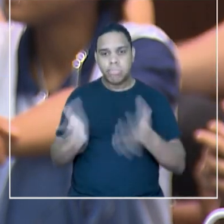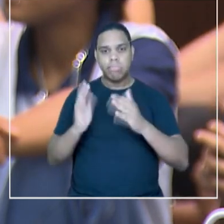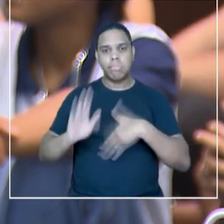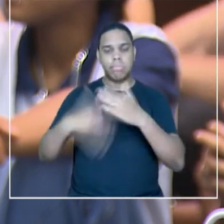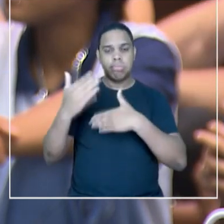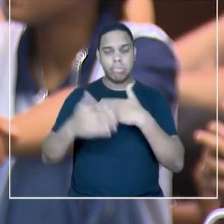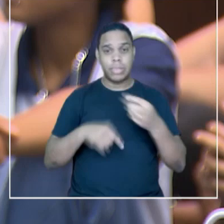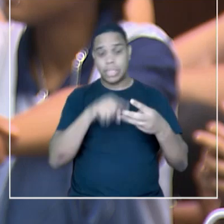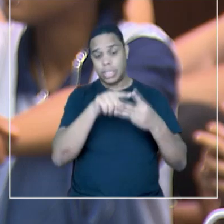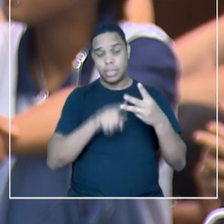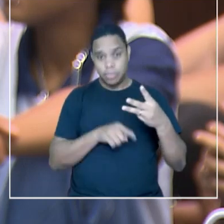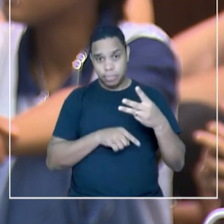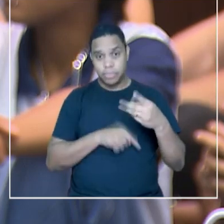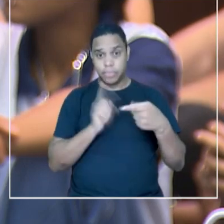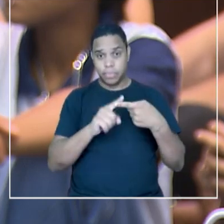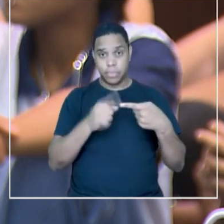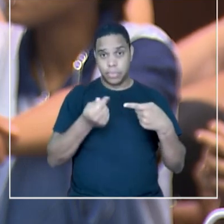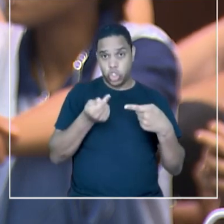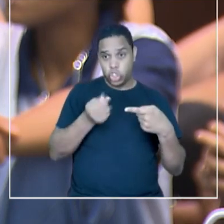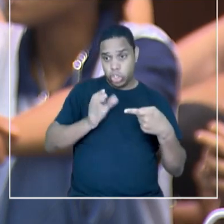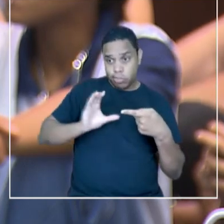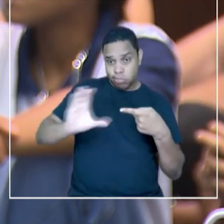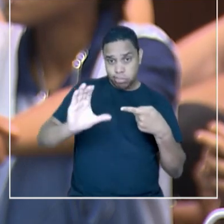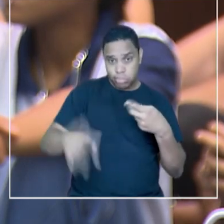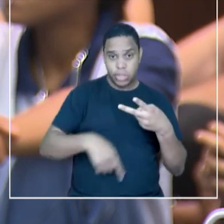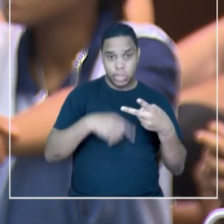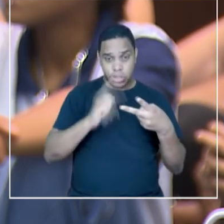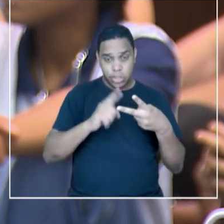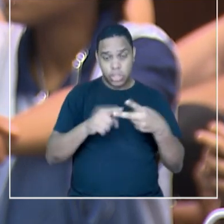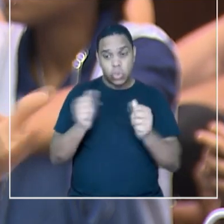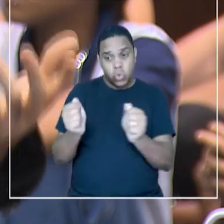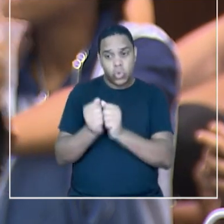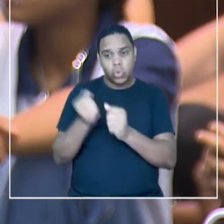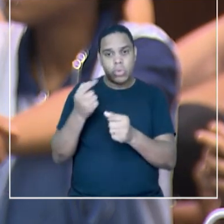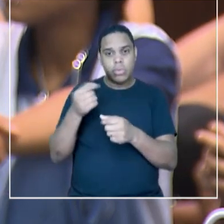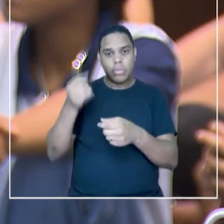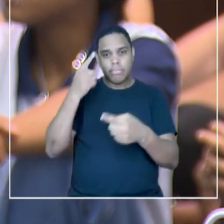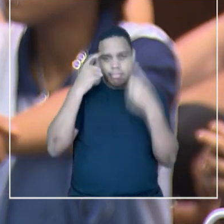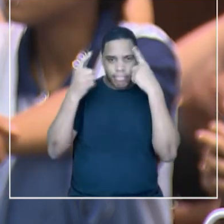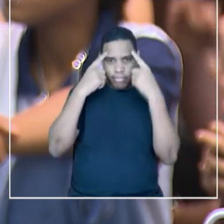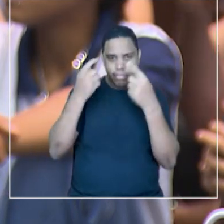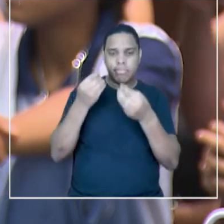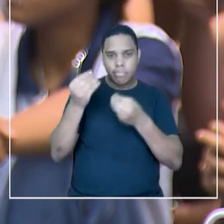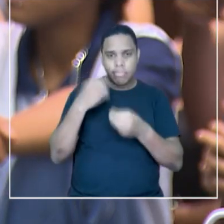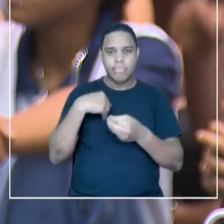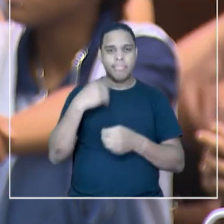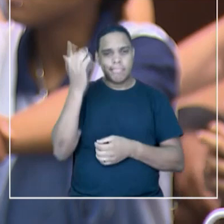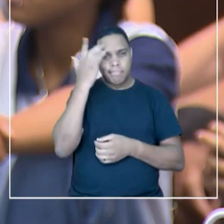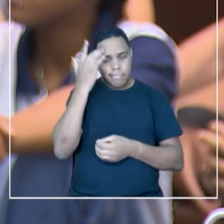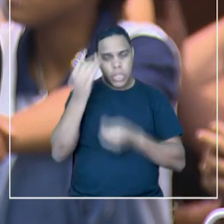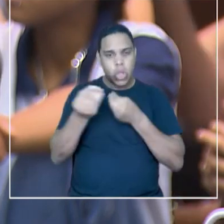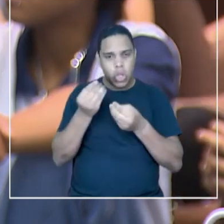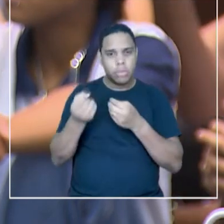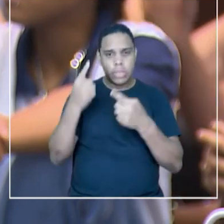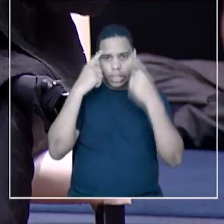maneiras. Com o capital, com a cocriação, né? O tio Bascar é um gênio assim para realmente poder potencializar assim, né,